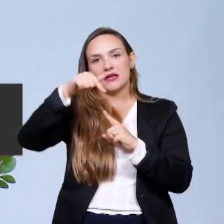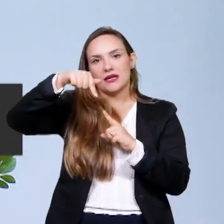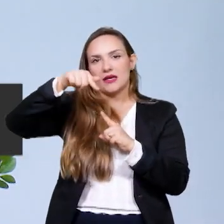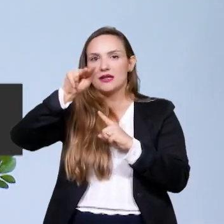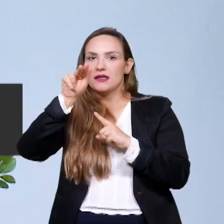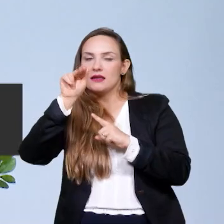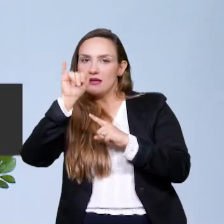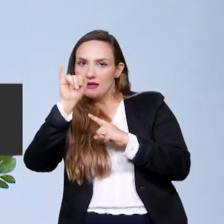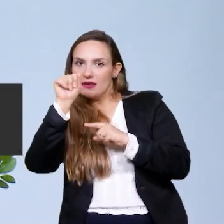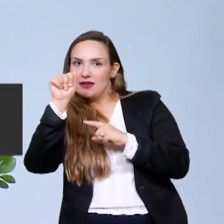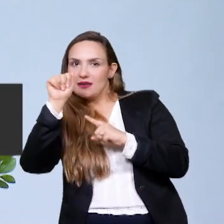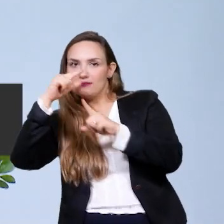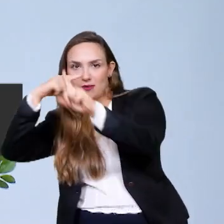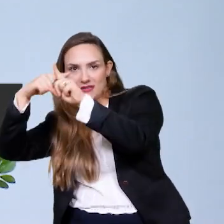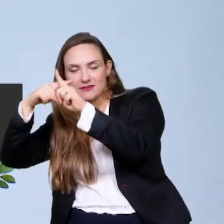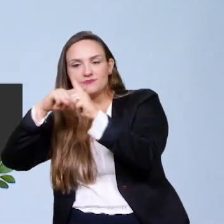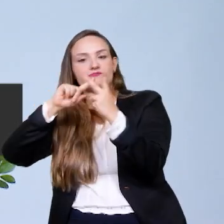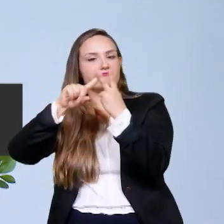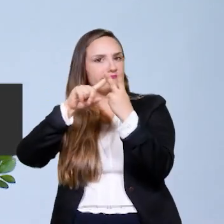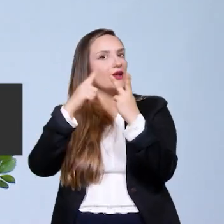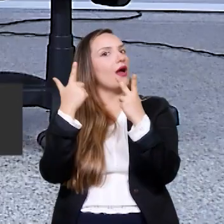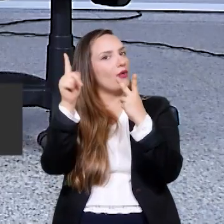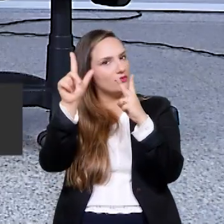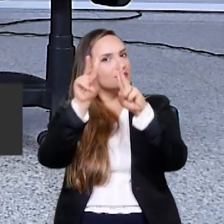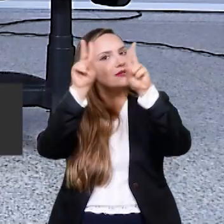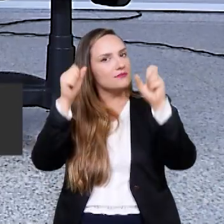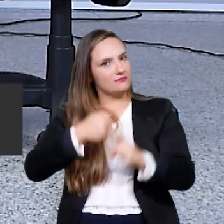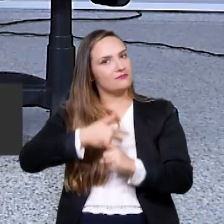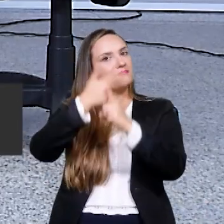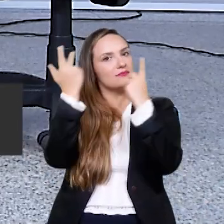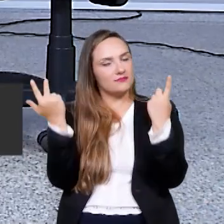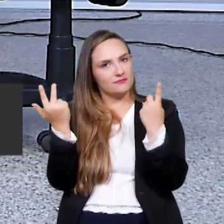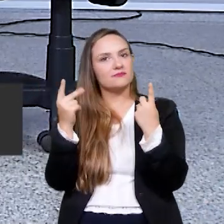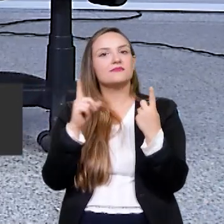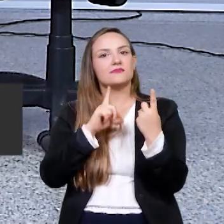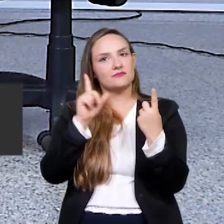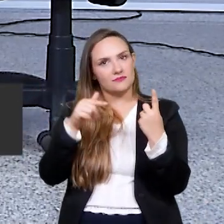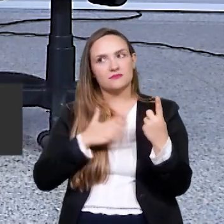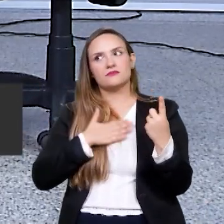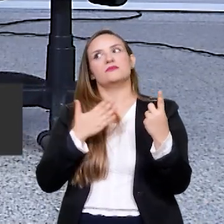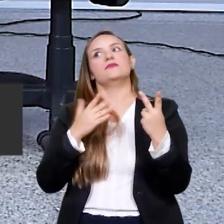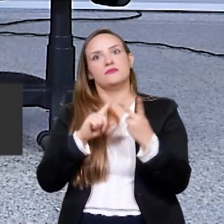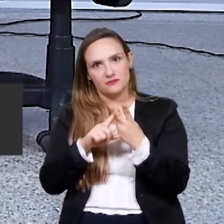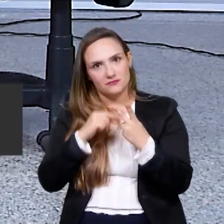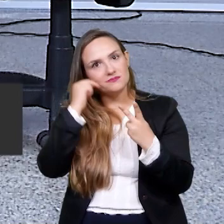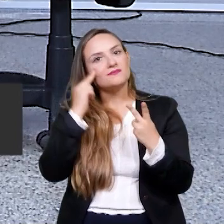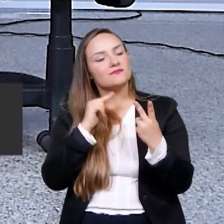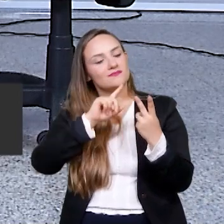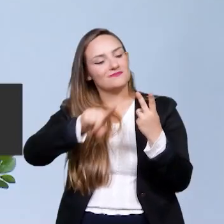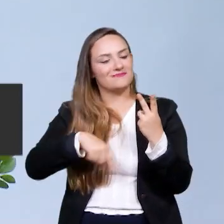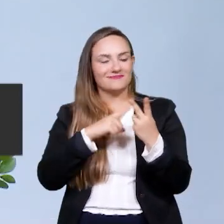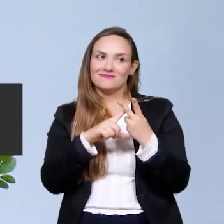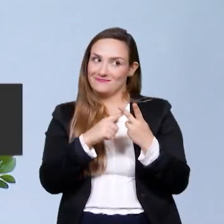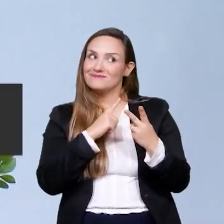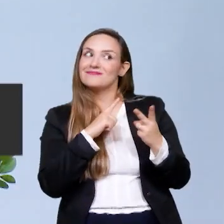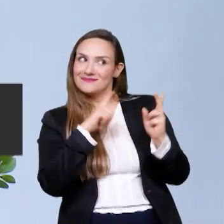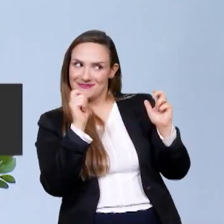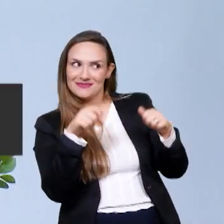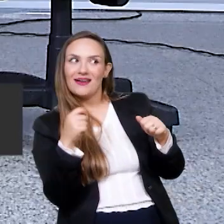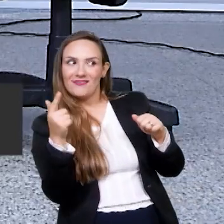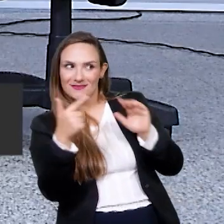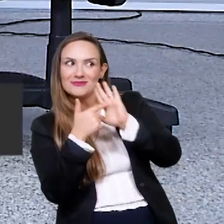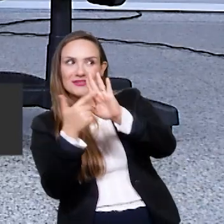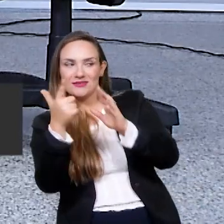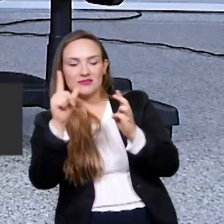LGBTQIA+, que é um outro recorte que, se a gente trouxer aqui, principalmente a questão racial, é assustador e alarmante,